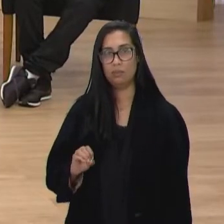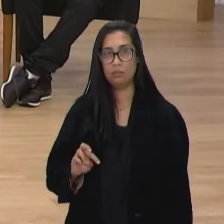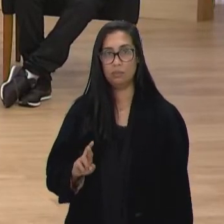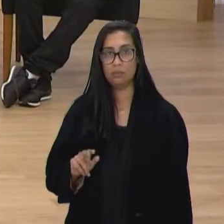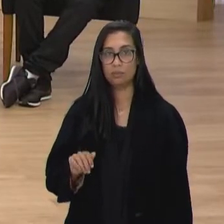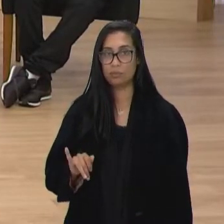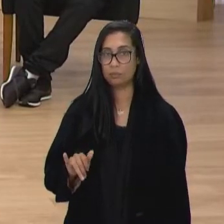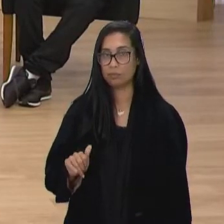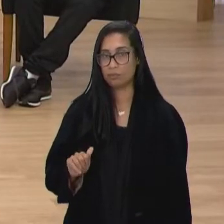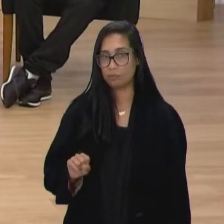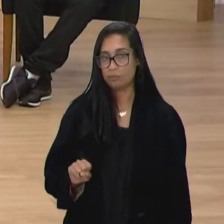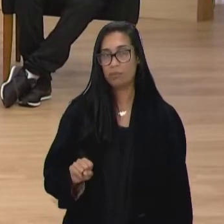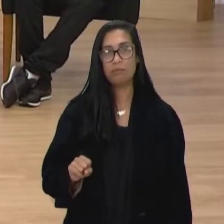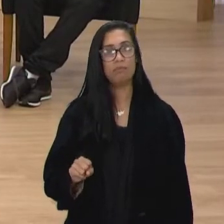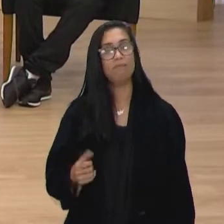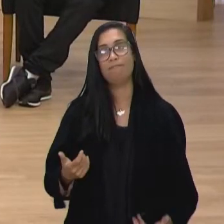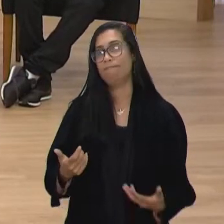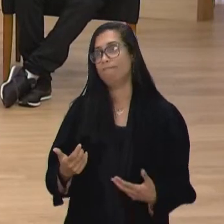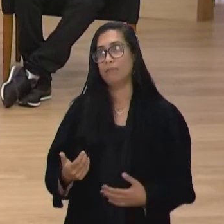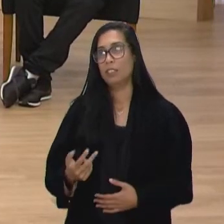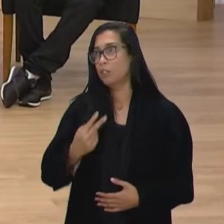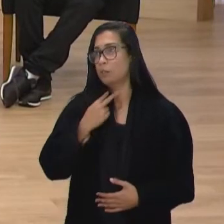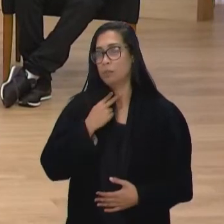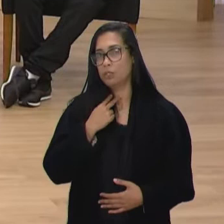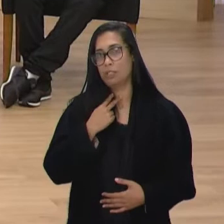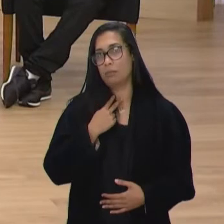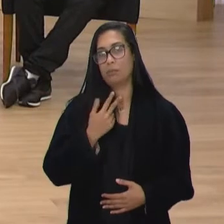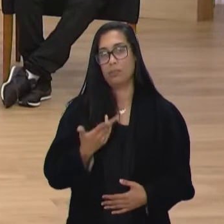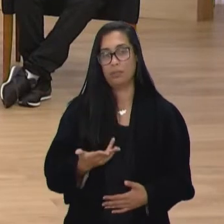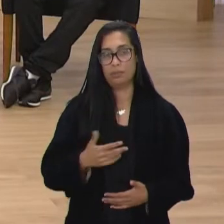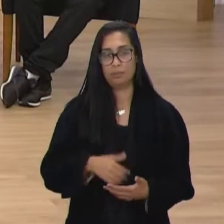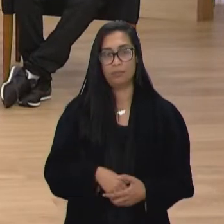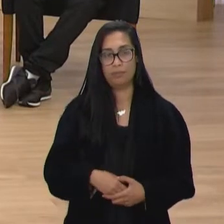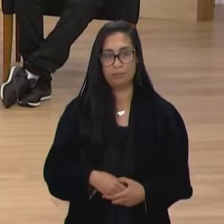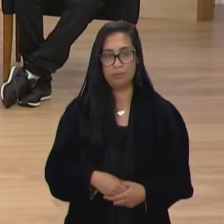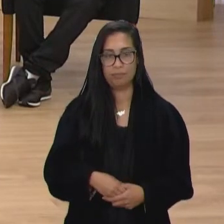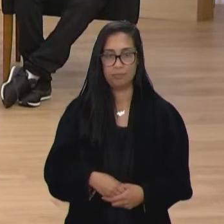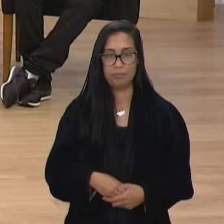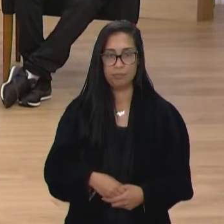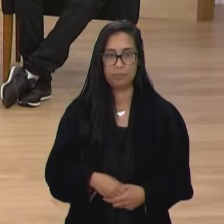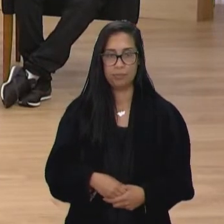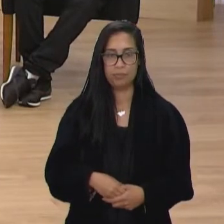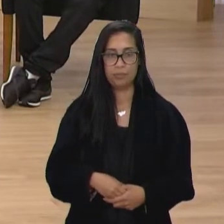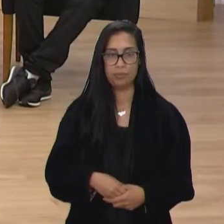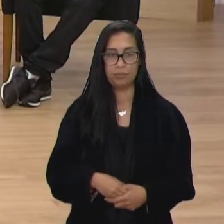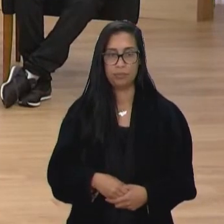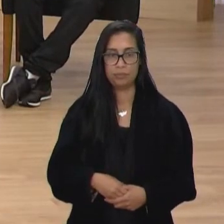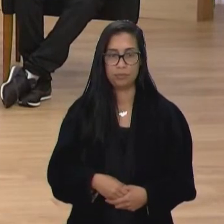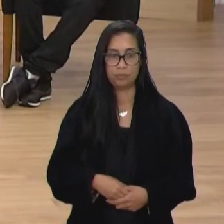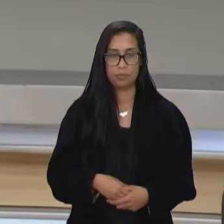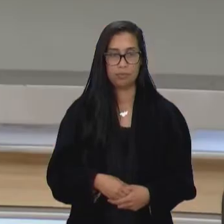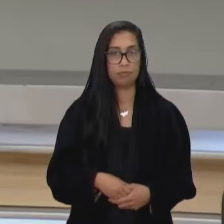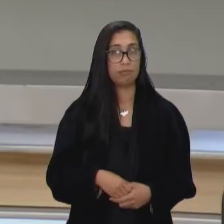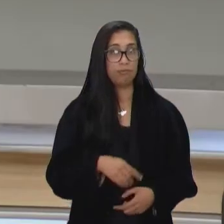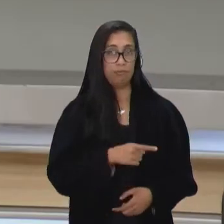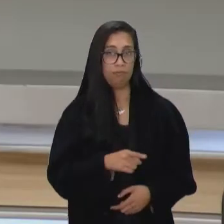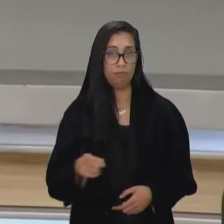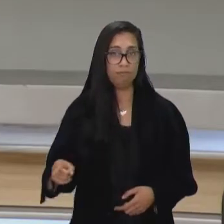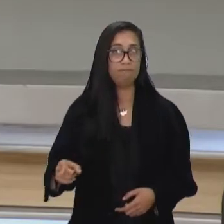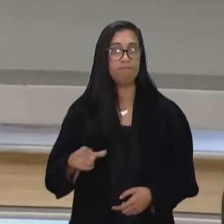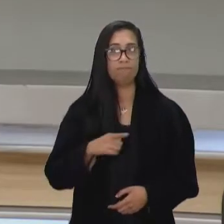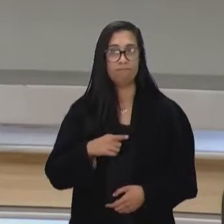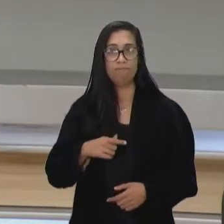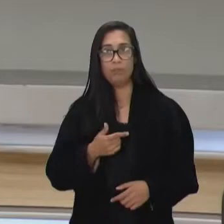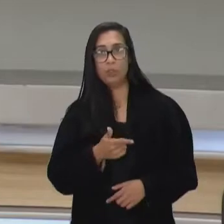gente preferiu não pegar. Então, Sim, a gente sim. não usou trilha sonora. É interessante porque então vocês têm outra atmosfera, né,